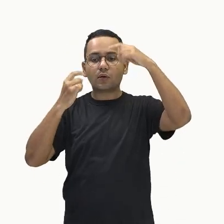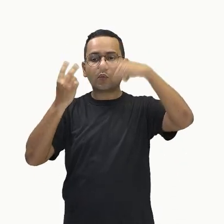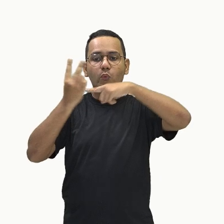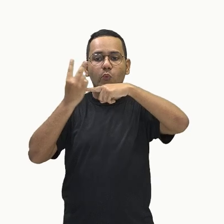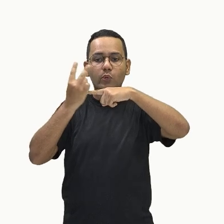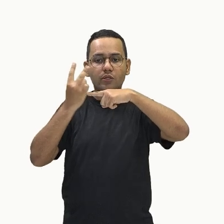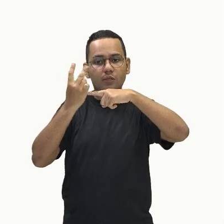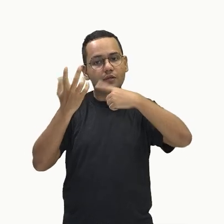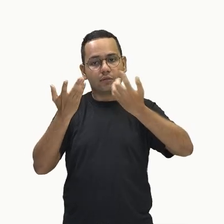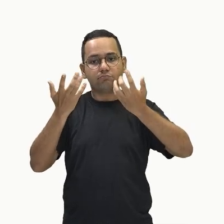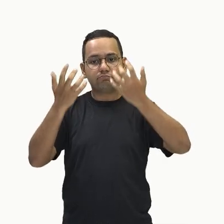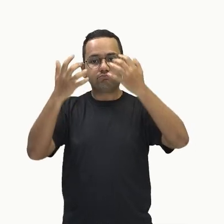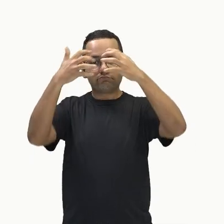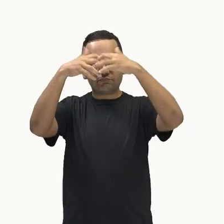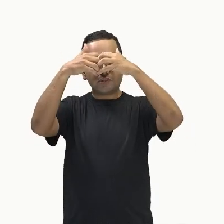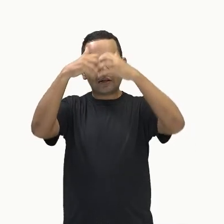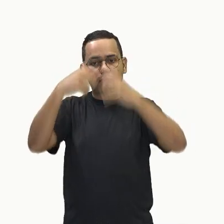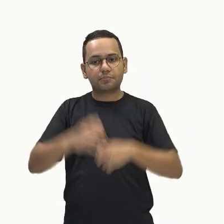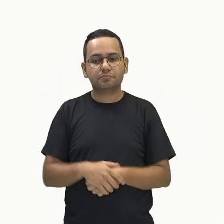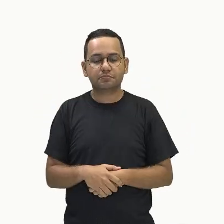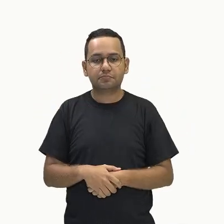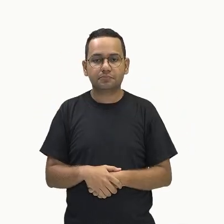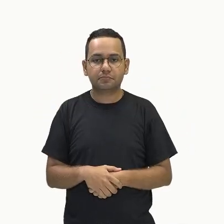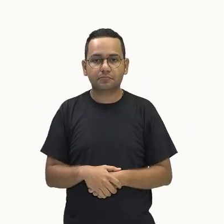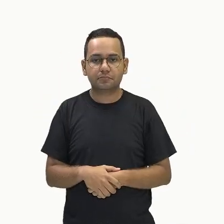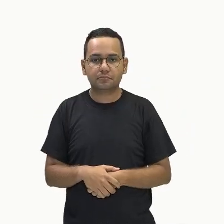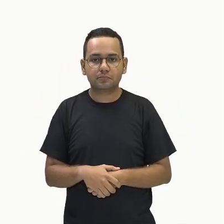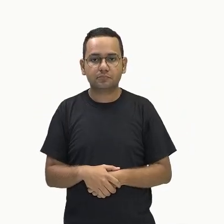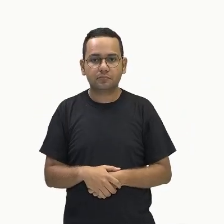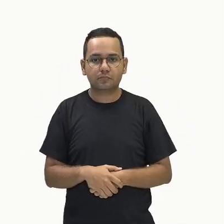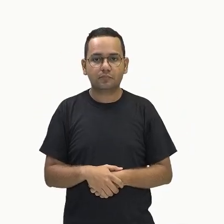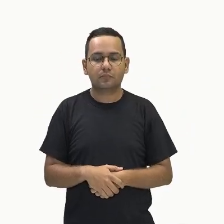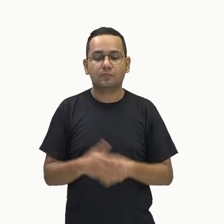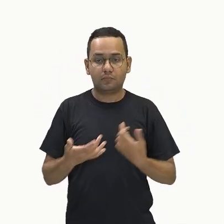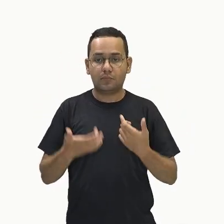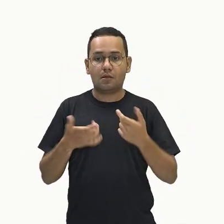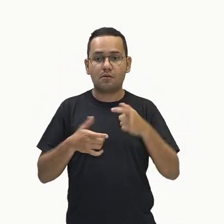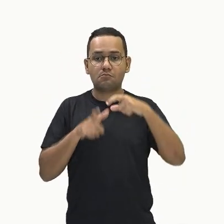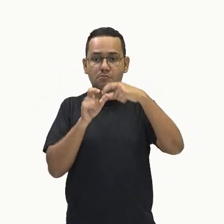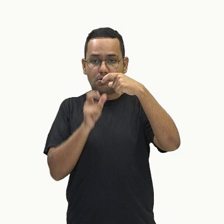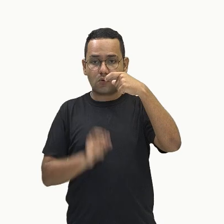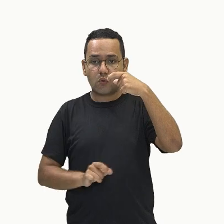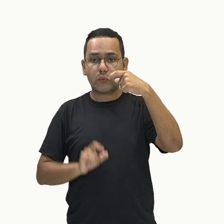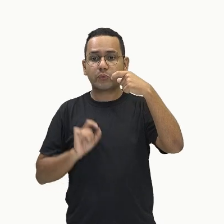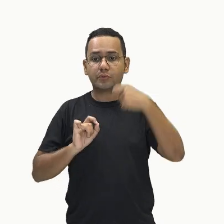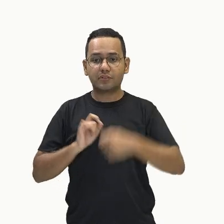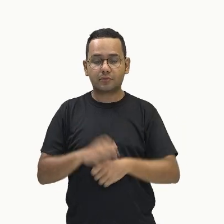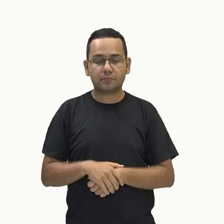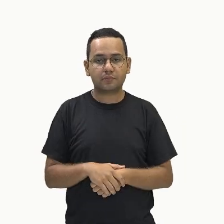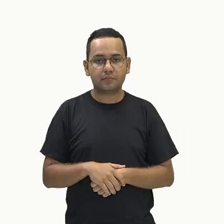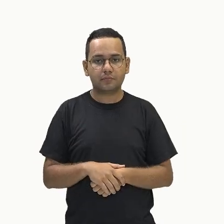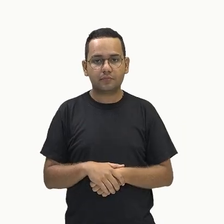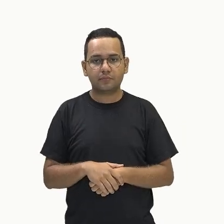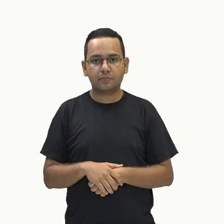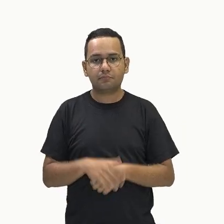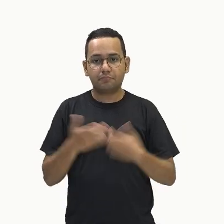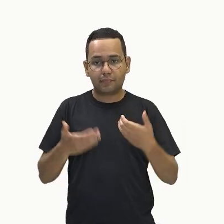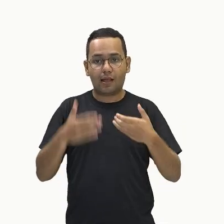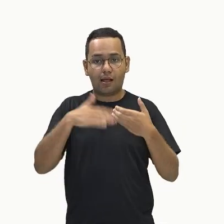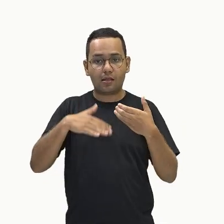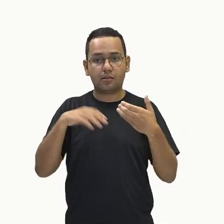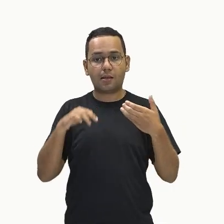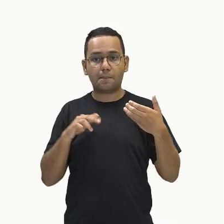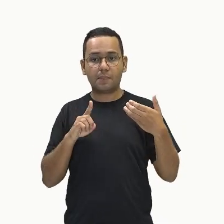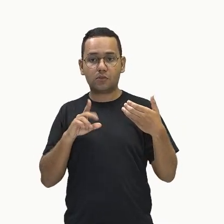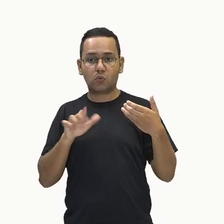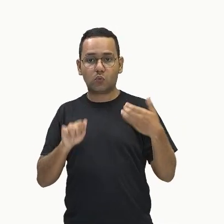nosso encéfalo. Junto com a coluna vertebral, que vai estar protegendo quem? A nossa medula espinal.